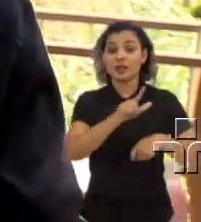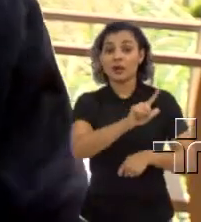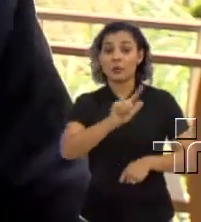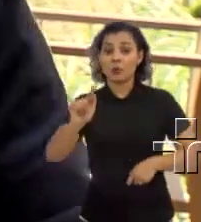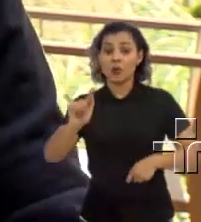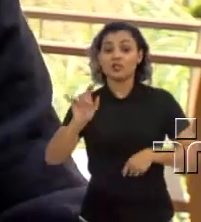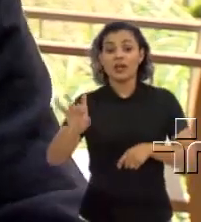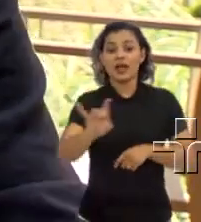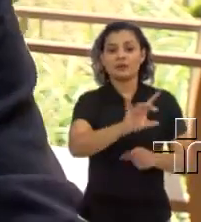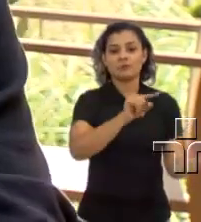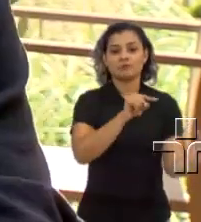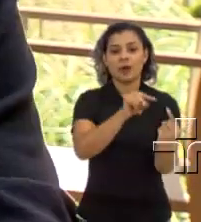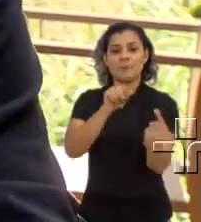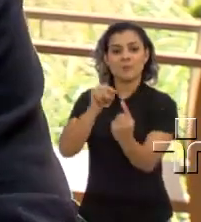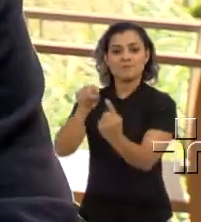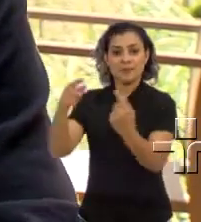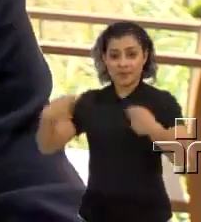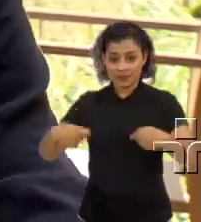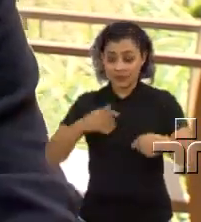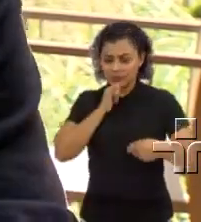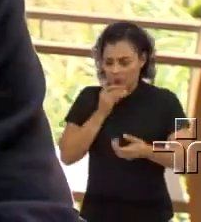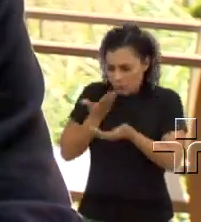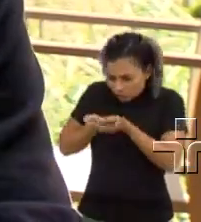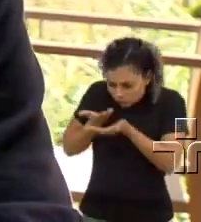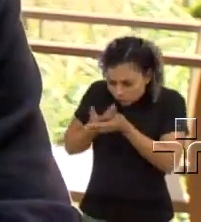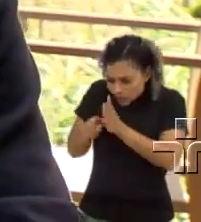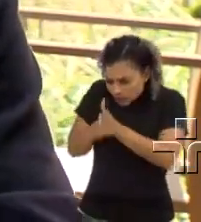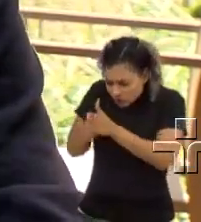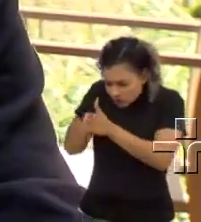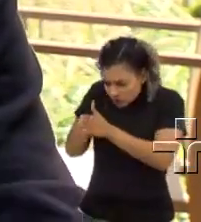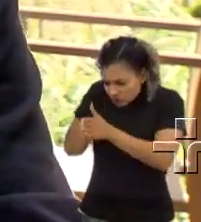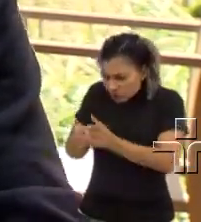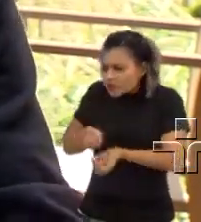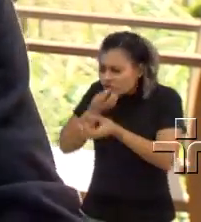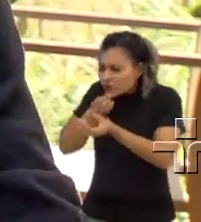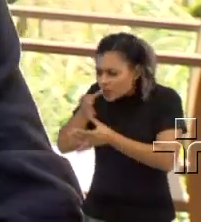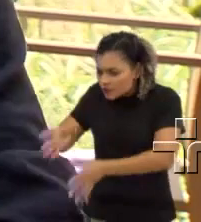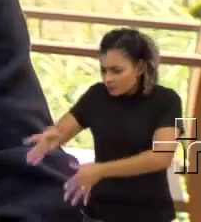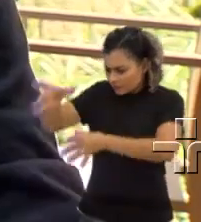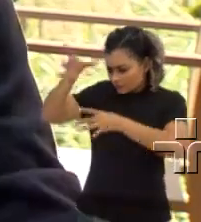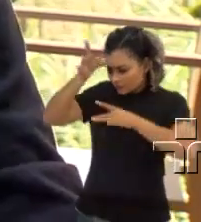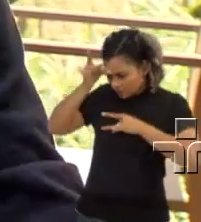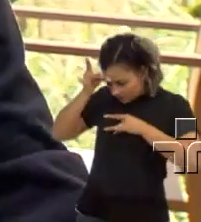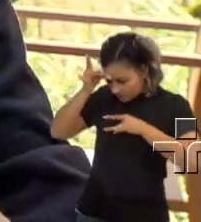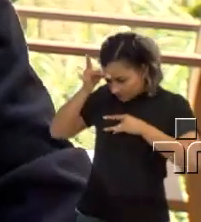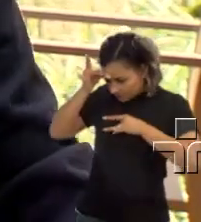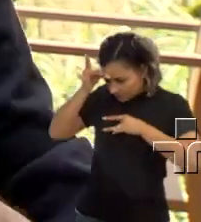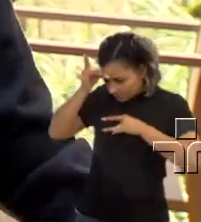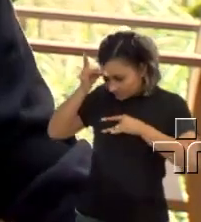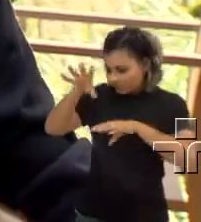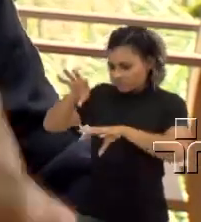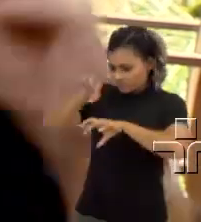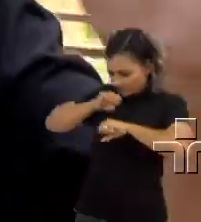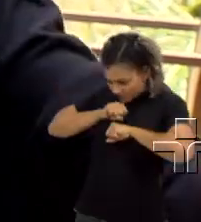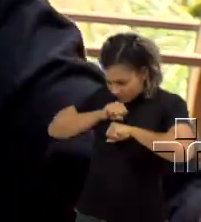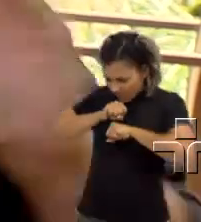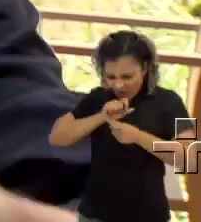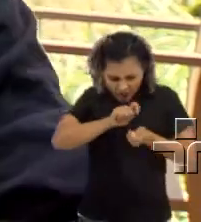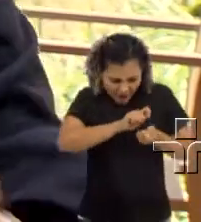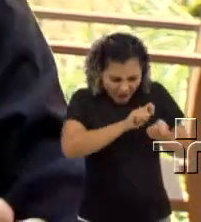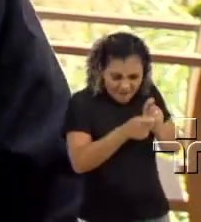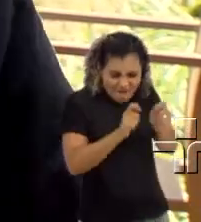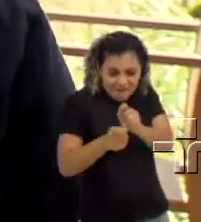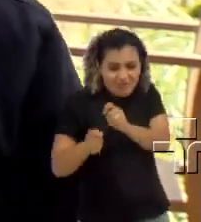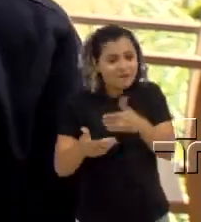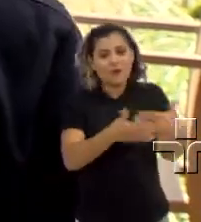cada público. Eu pego o que eu estudo e o que eu pesquiso e monto o conteúdo com uma linguagem que qualquer